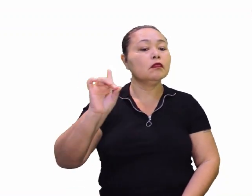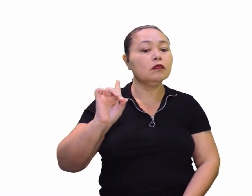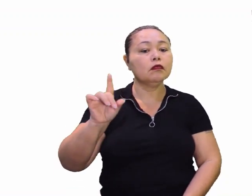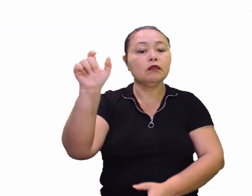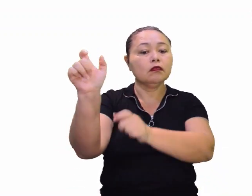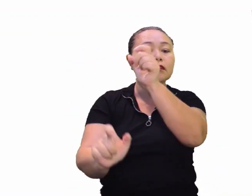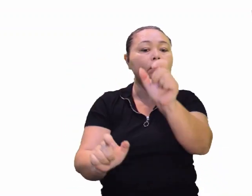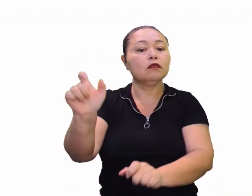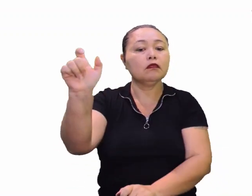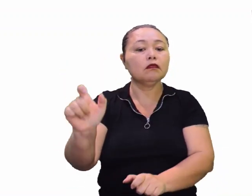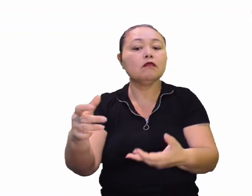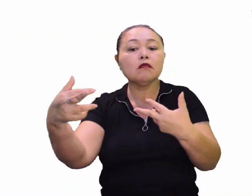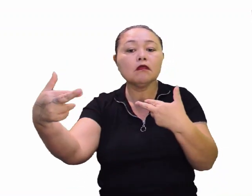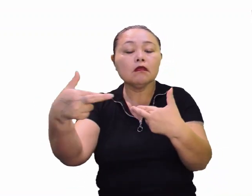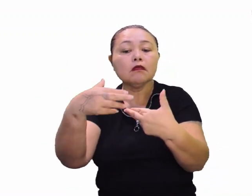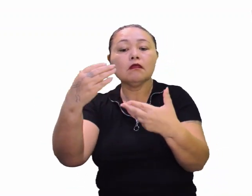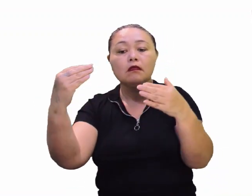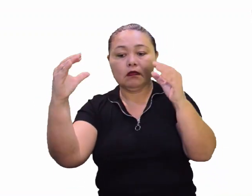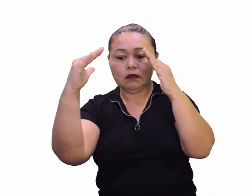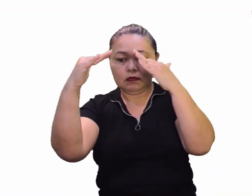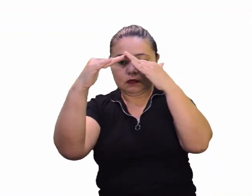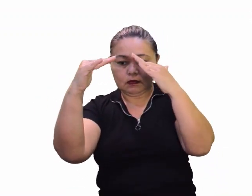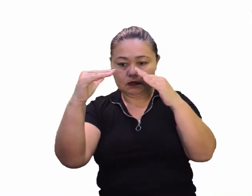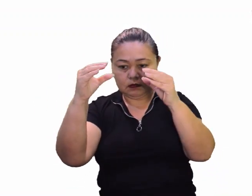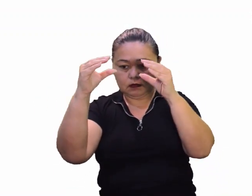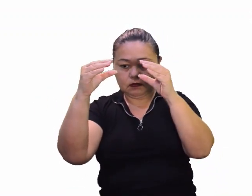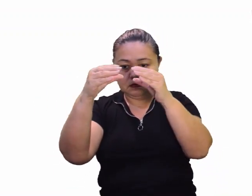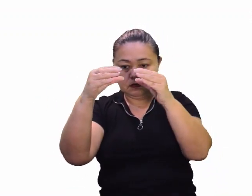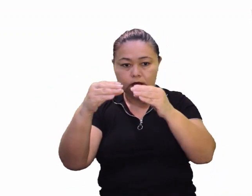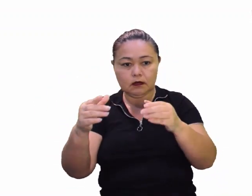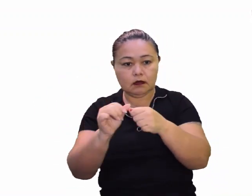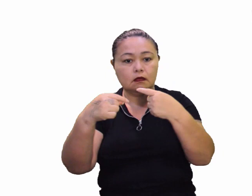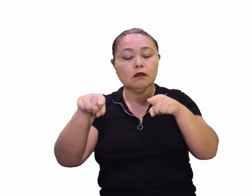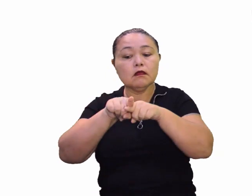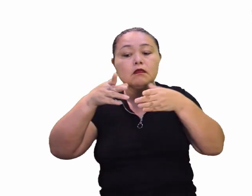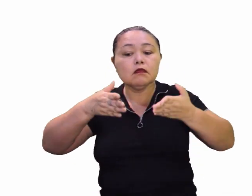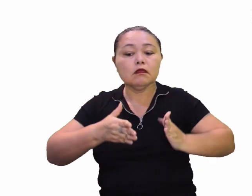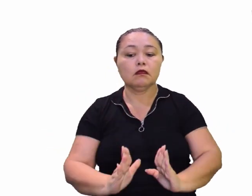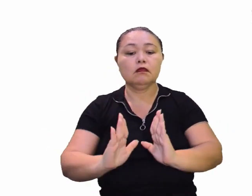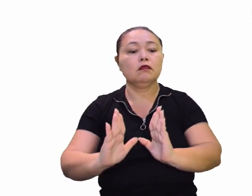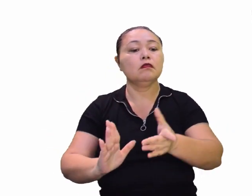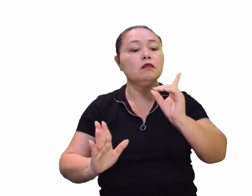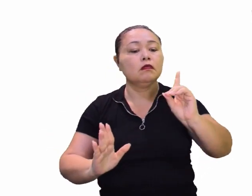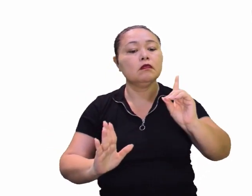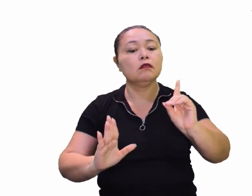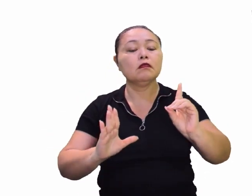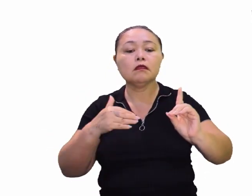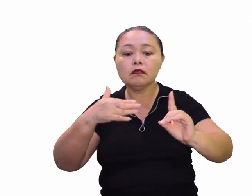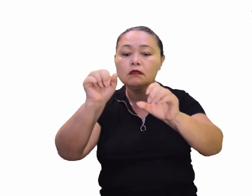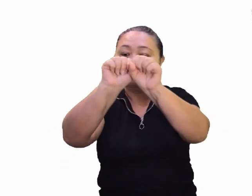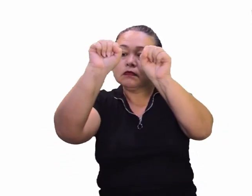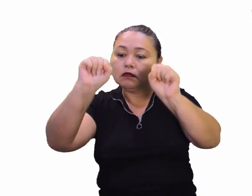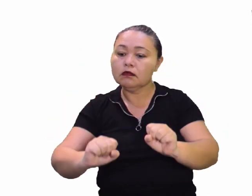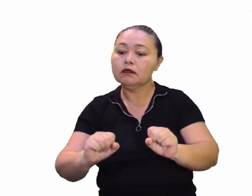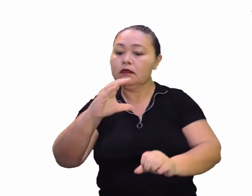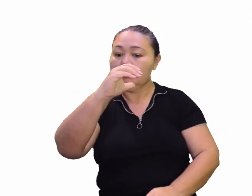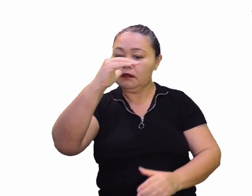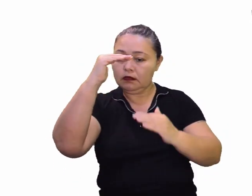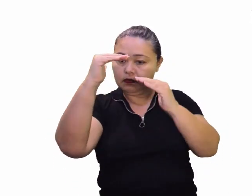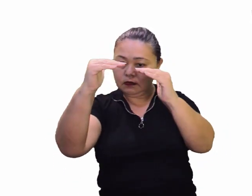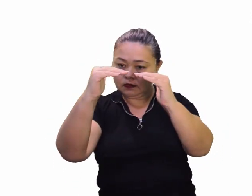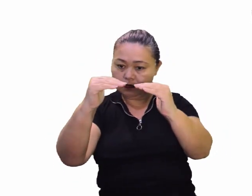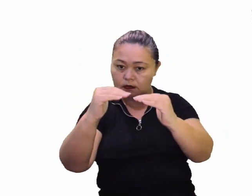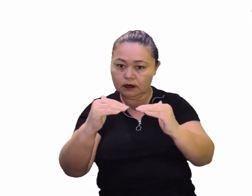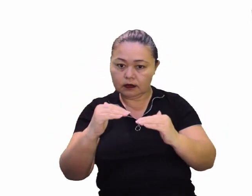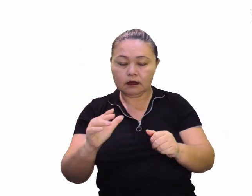D. Os indivíduos estavam associados a castas de acordo com seu nascimento. Ou letra E. A partir do sistema de